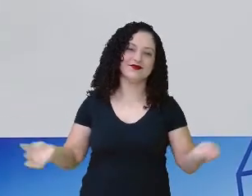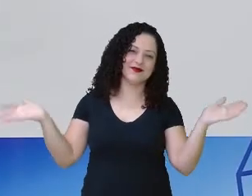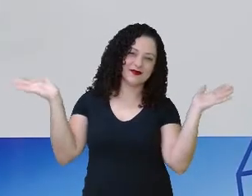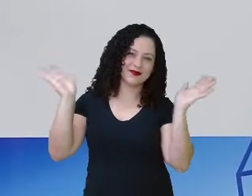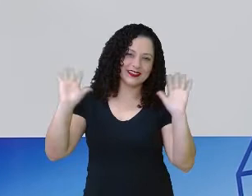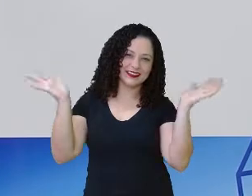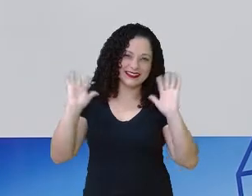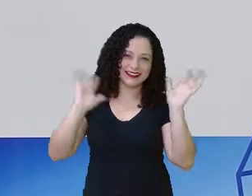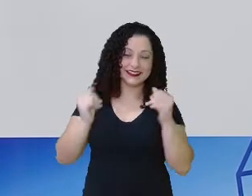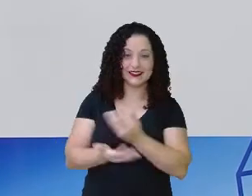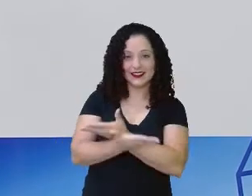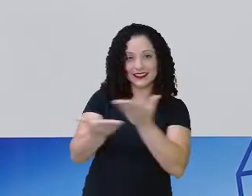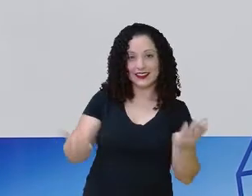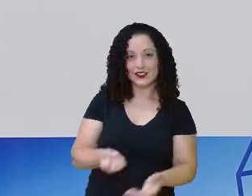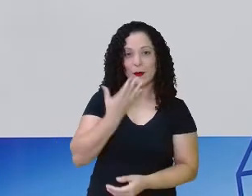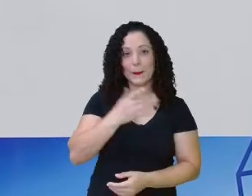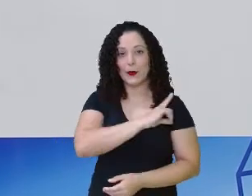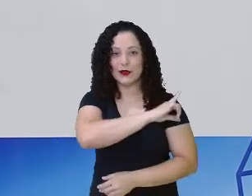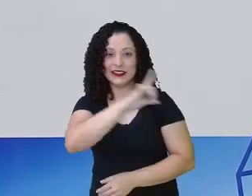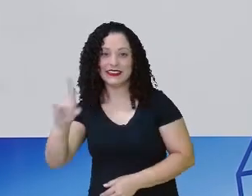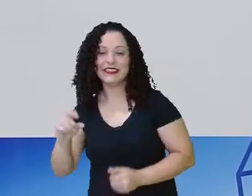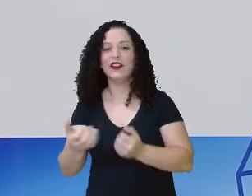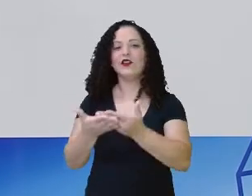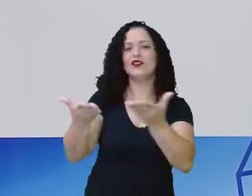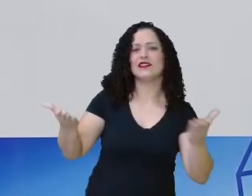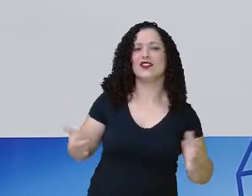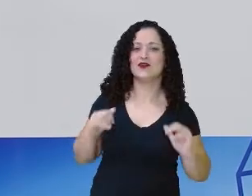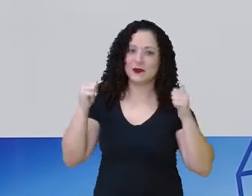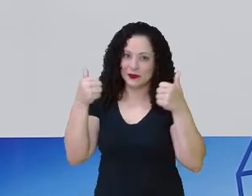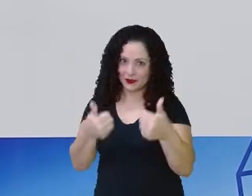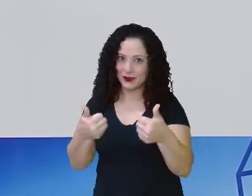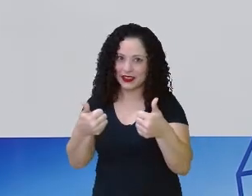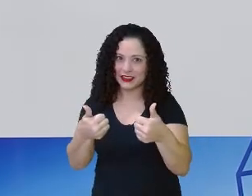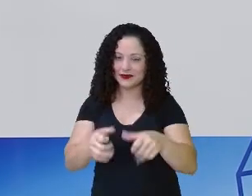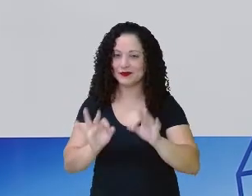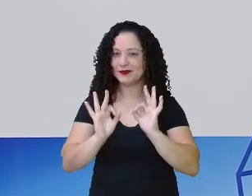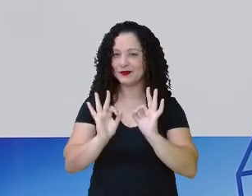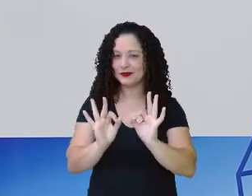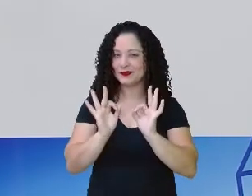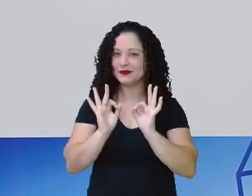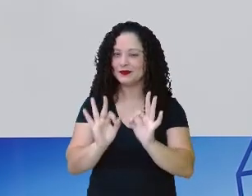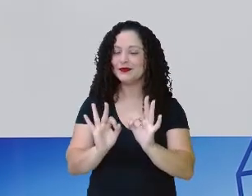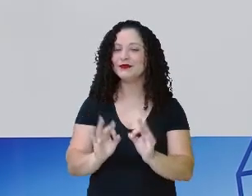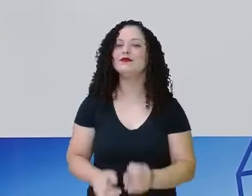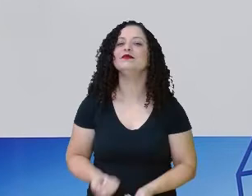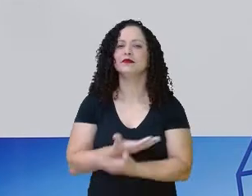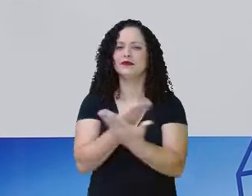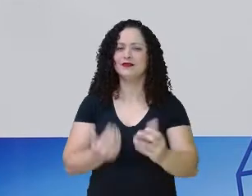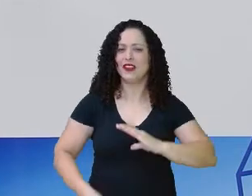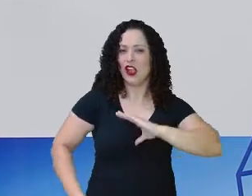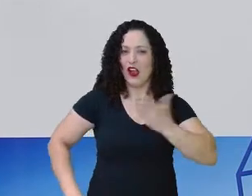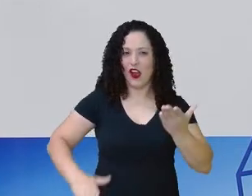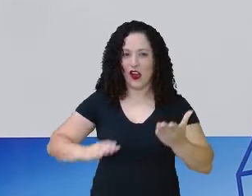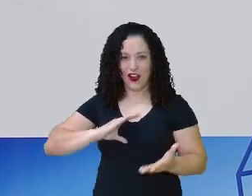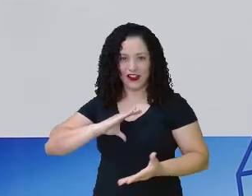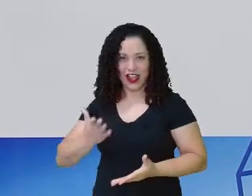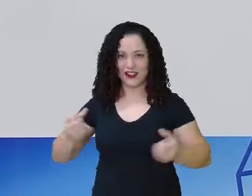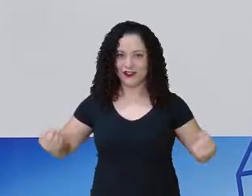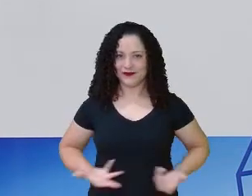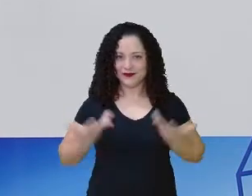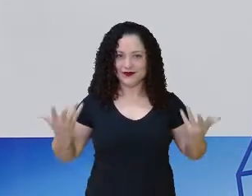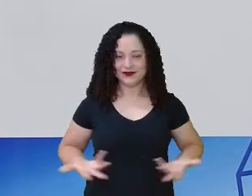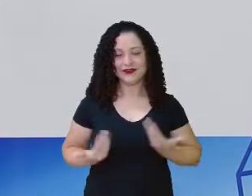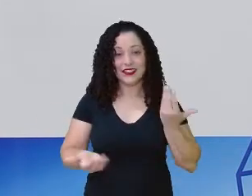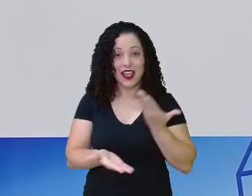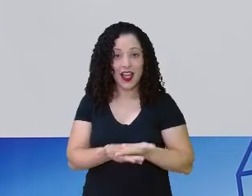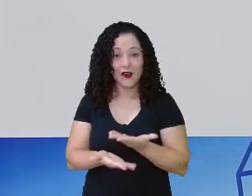Olá, meus queridos, bom dia, como vocês estão? Espero que, como sempre, estejam dispostos, animados para mais uma